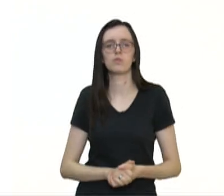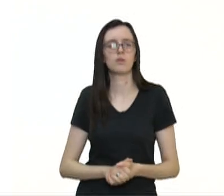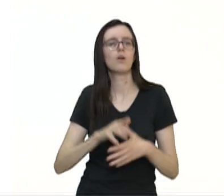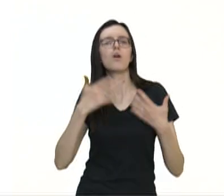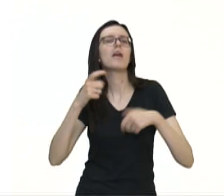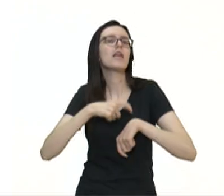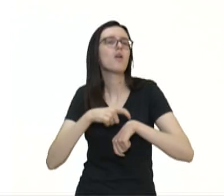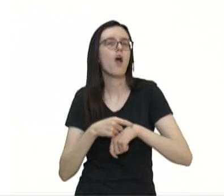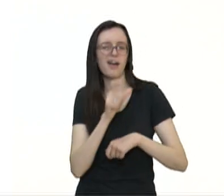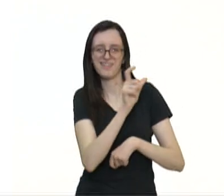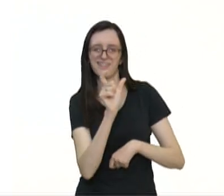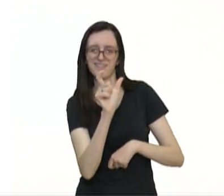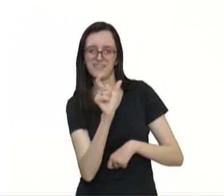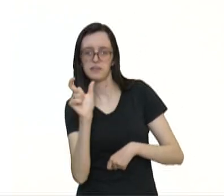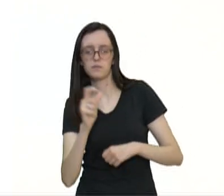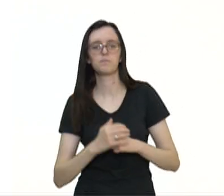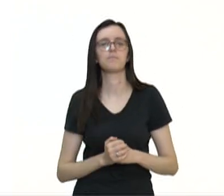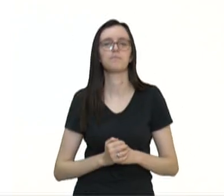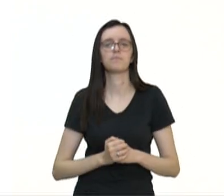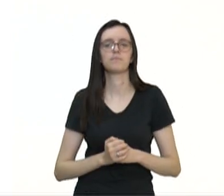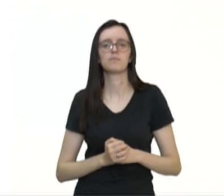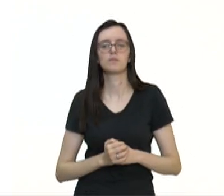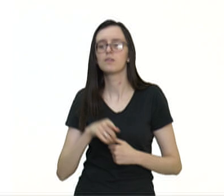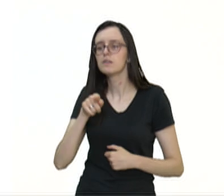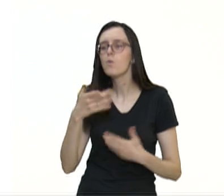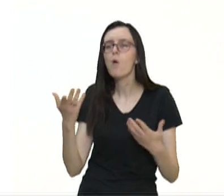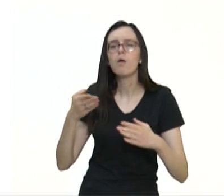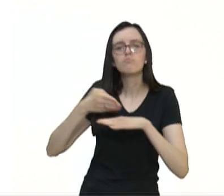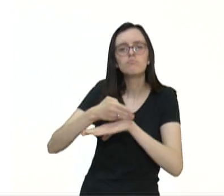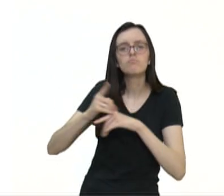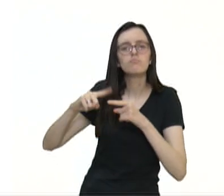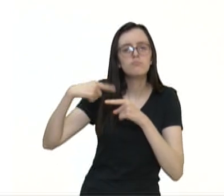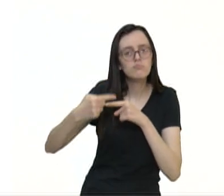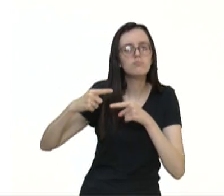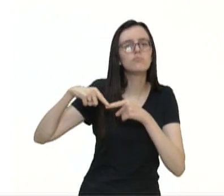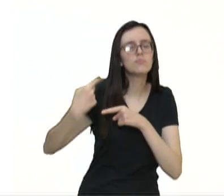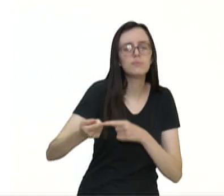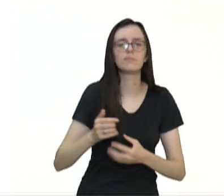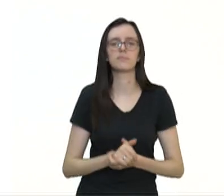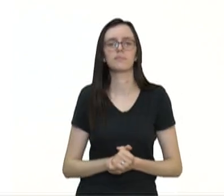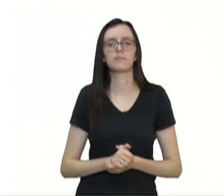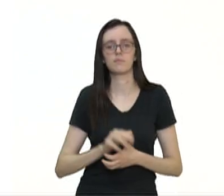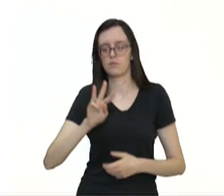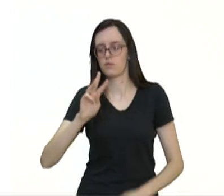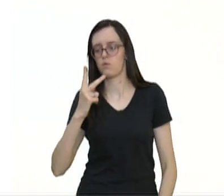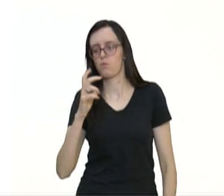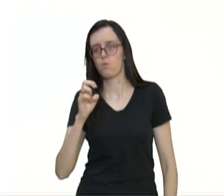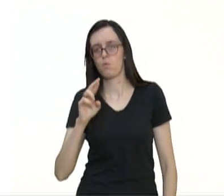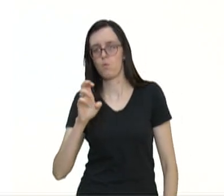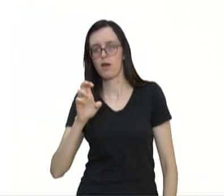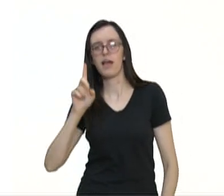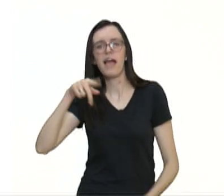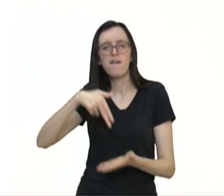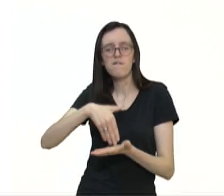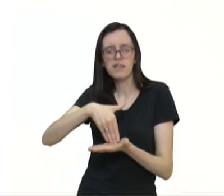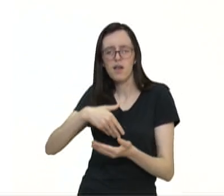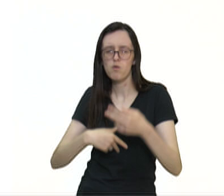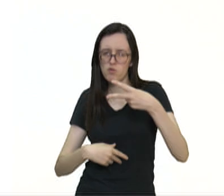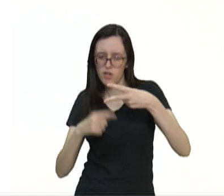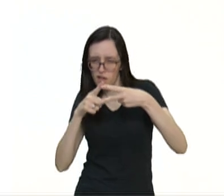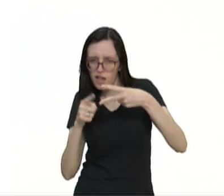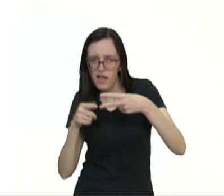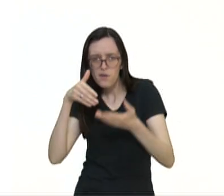que horas, how often, qual a frequência, where, nas duas últimas, que é